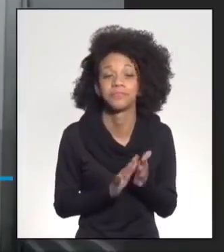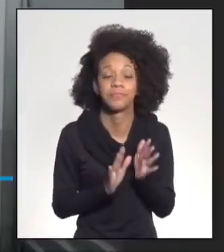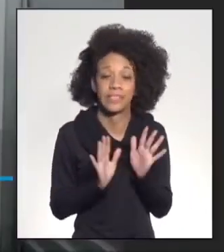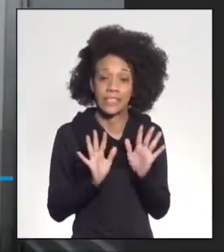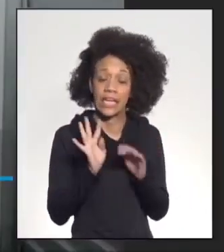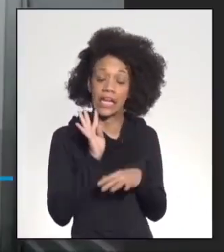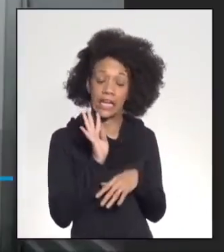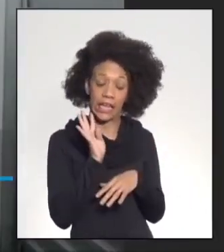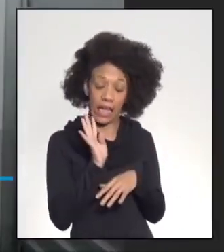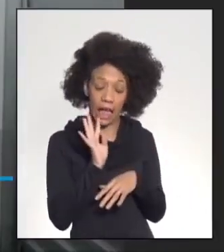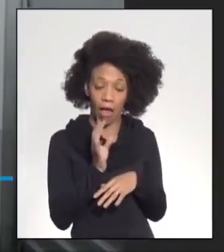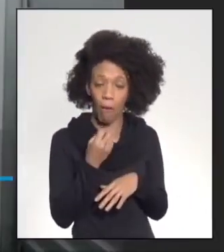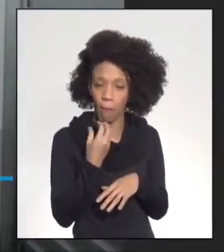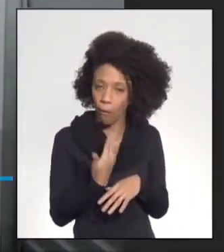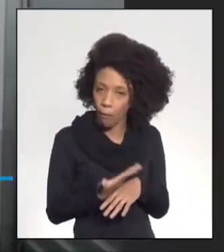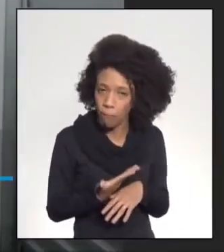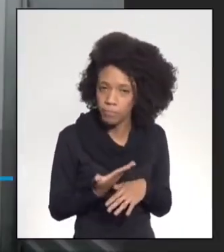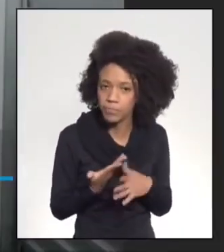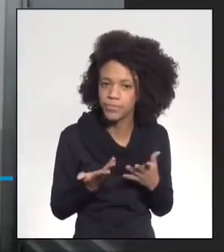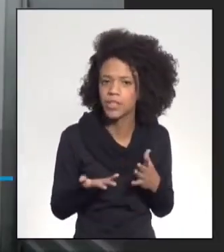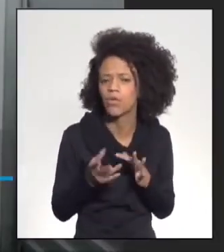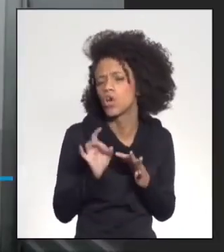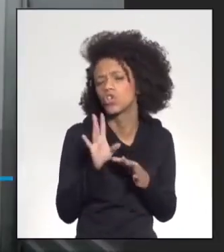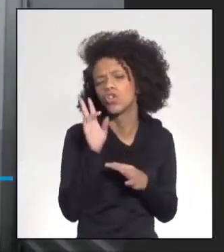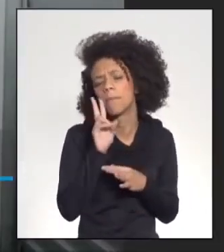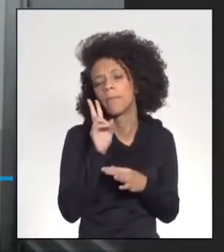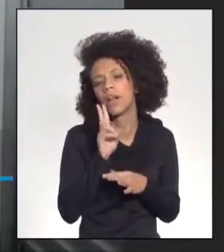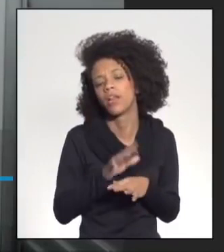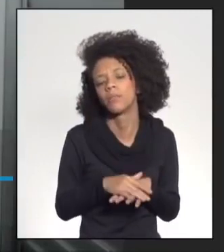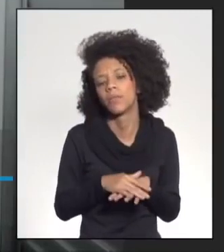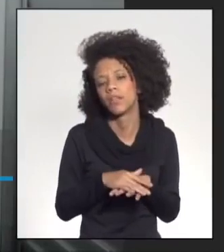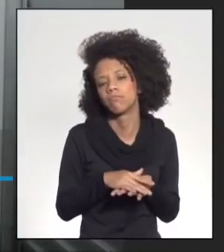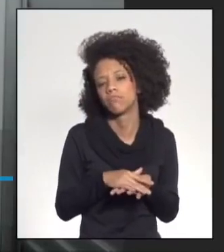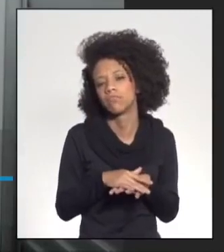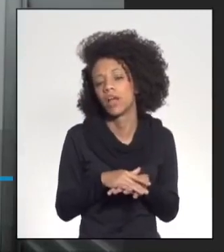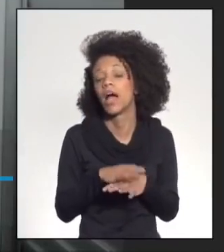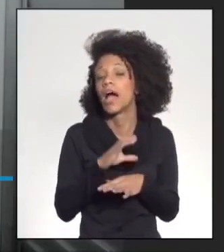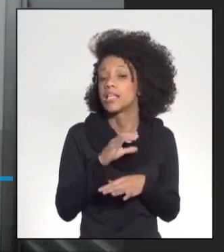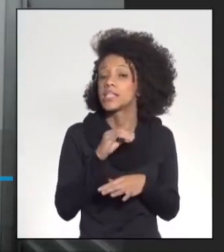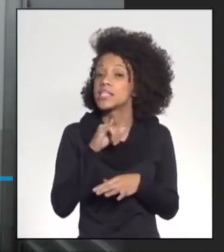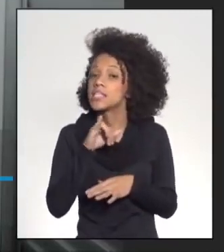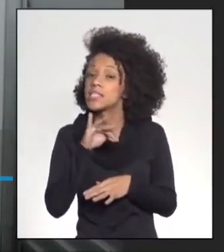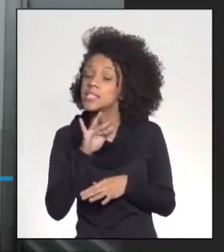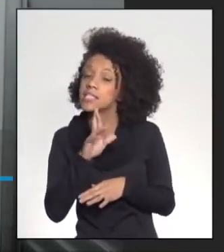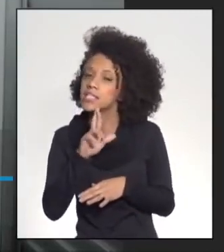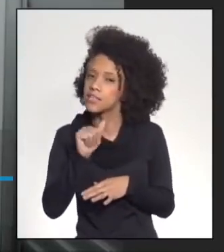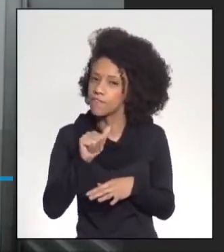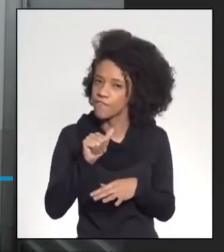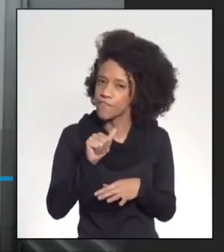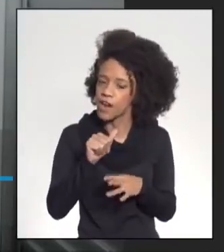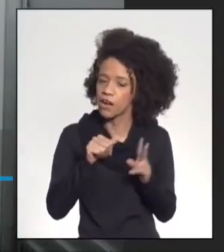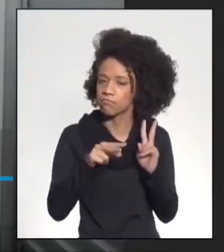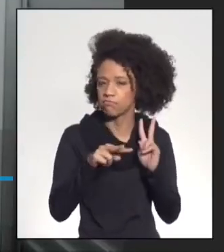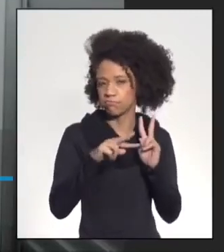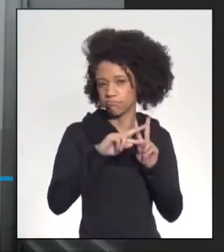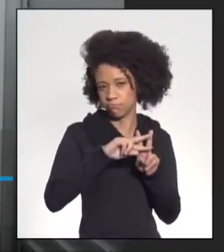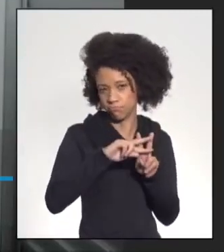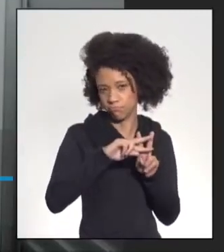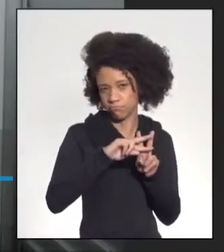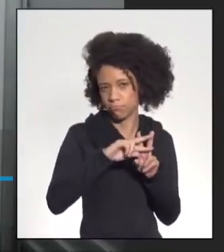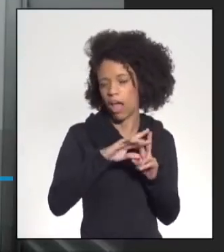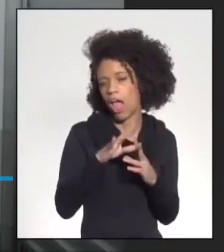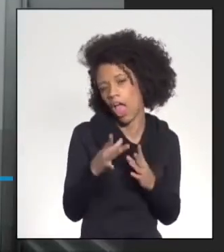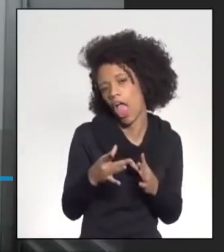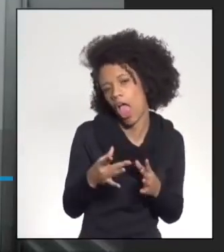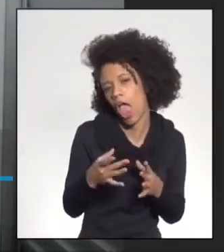Pessoal, que legal, muito bom. Então, só lembrando assim, só comentando com vocês, a cifra também é uma forma de leitura, como o professor Jonas falou, né? Ele